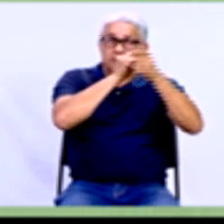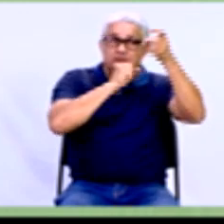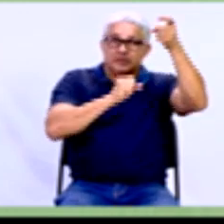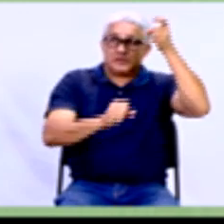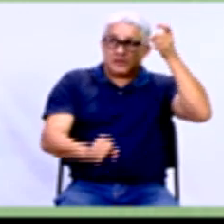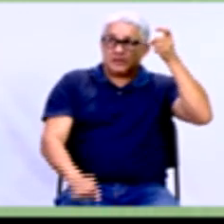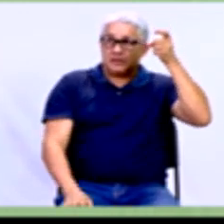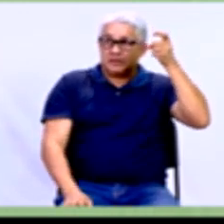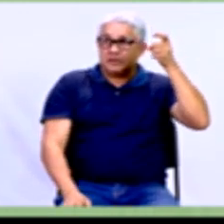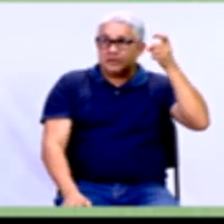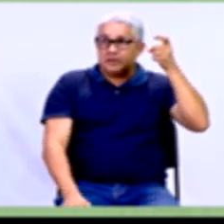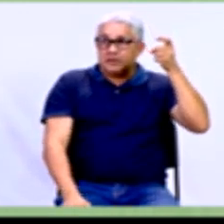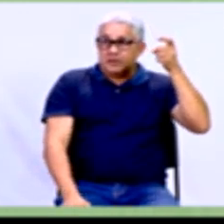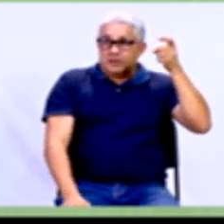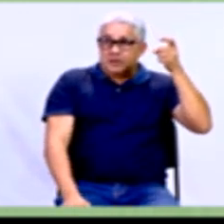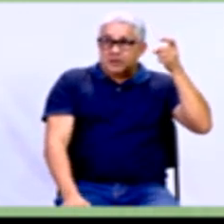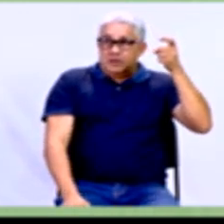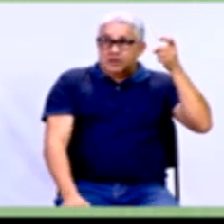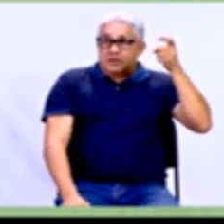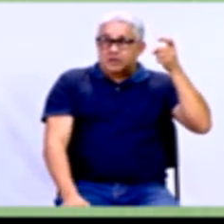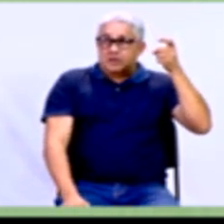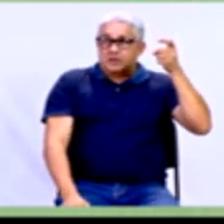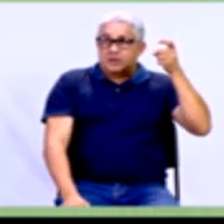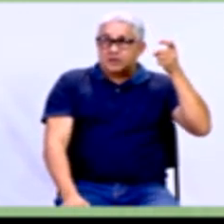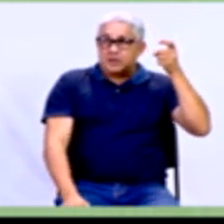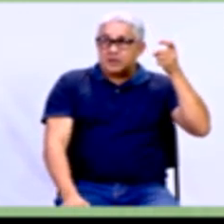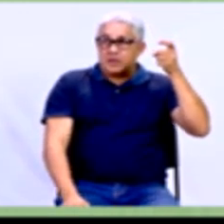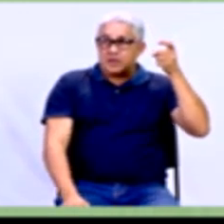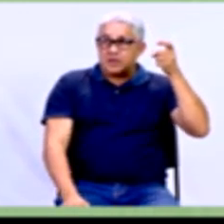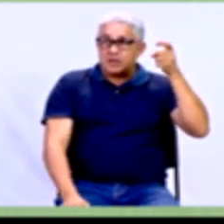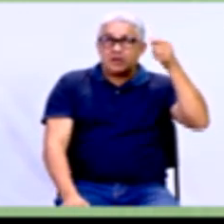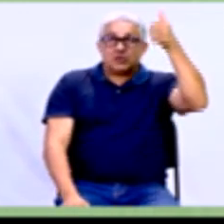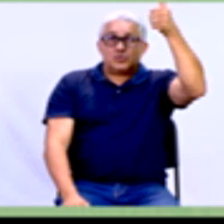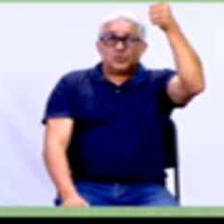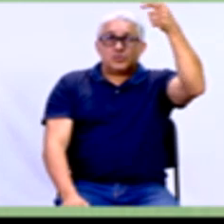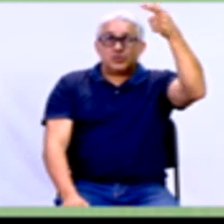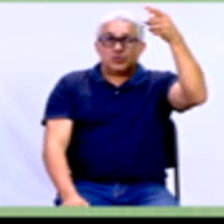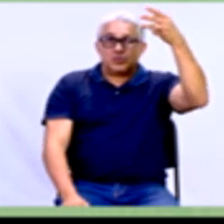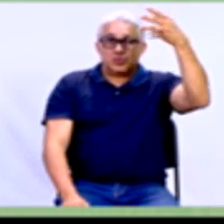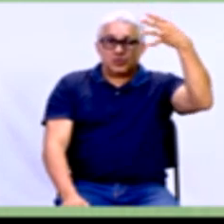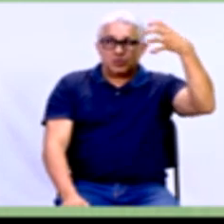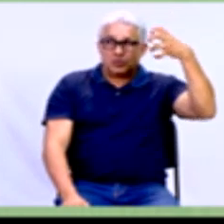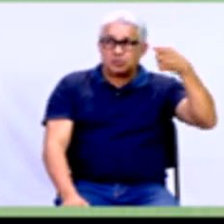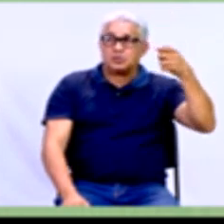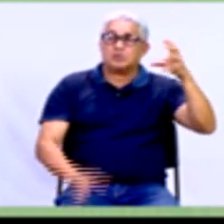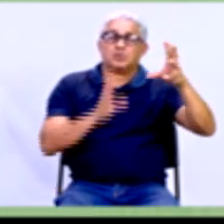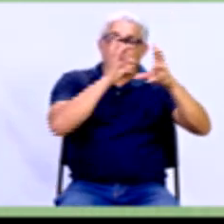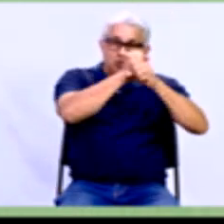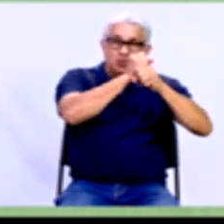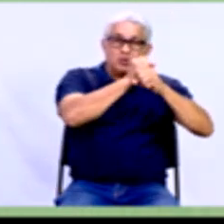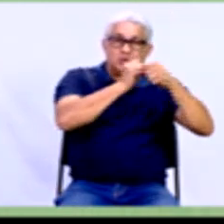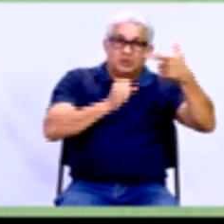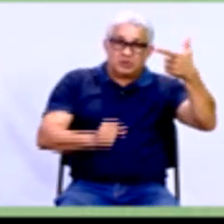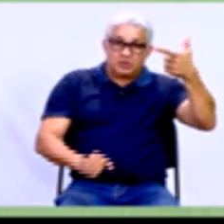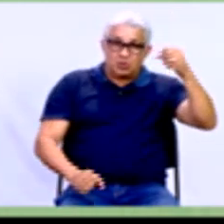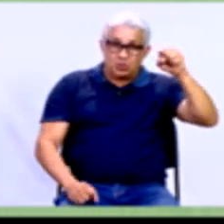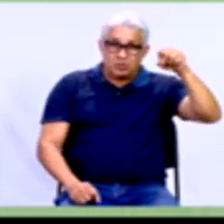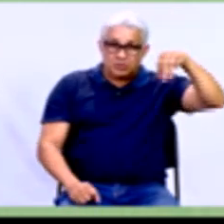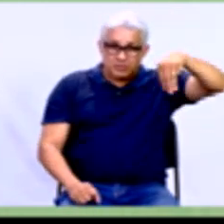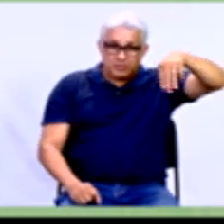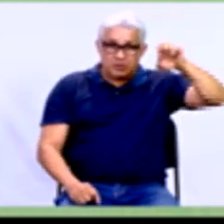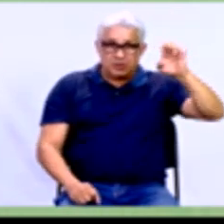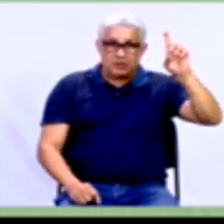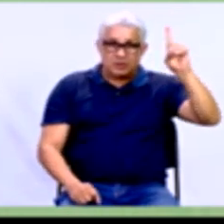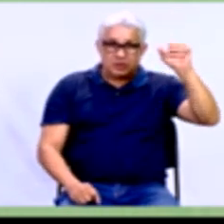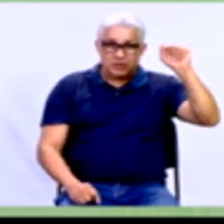X. Então, quando a gente soma essa coluna, dá 28. A média de 28 vai dar 4.